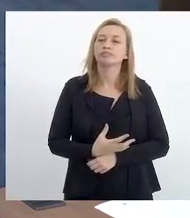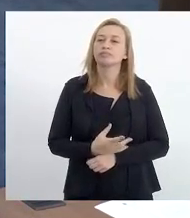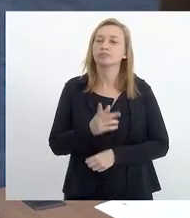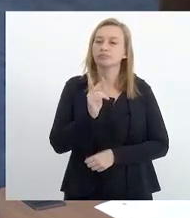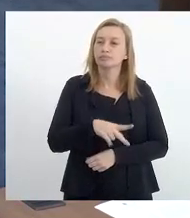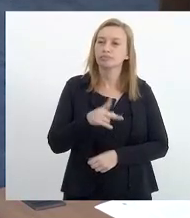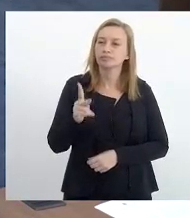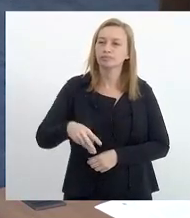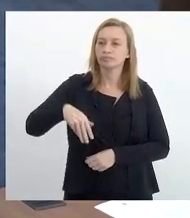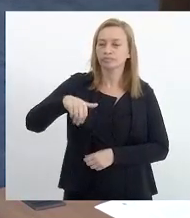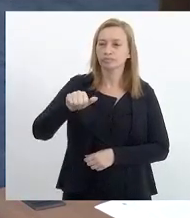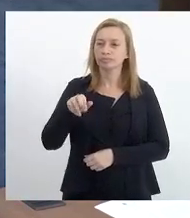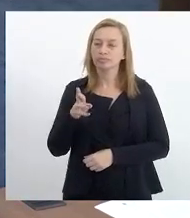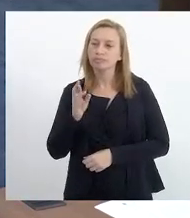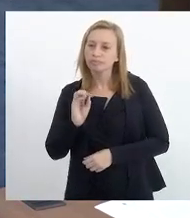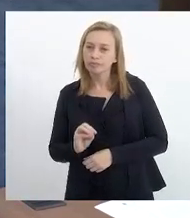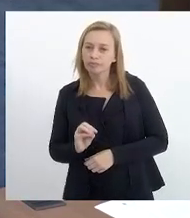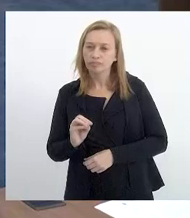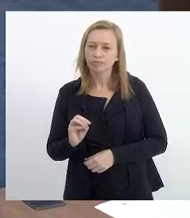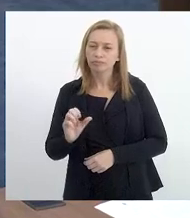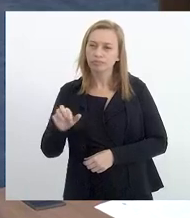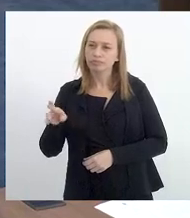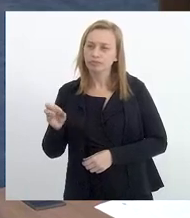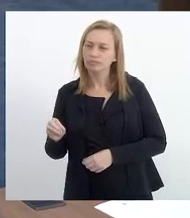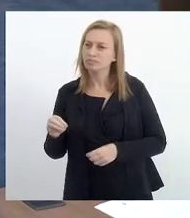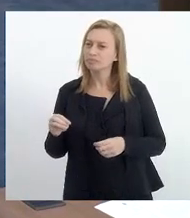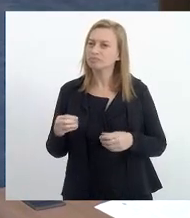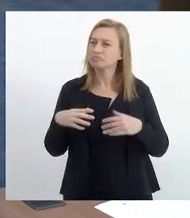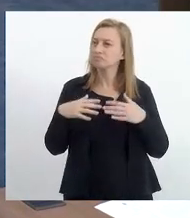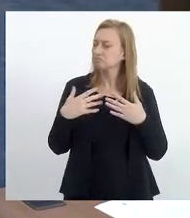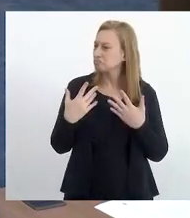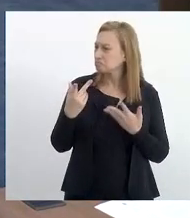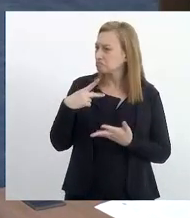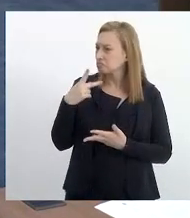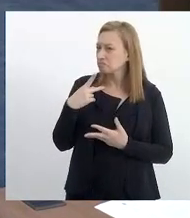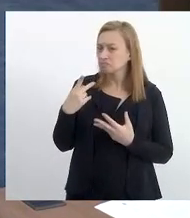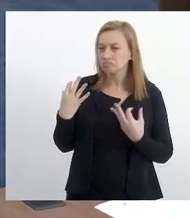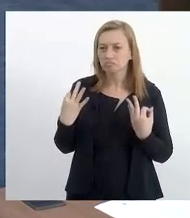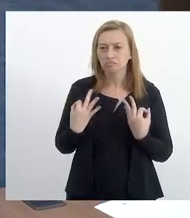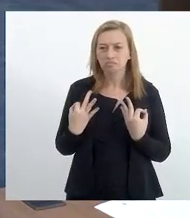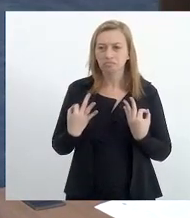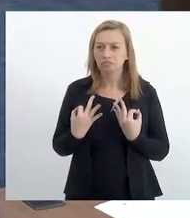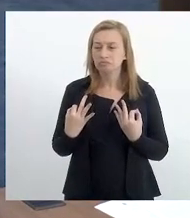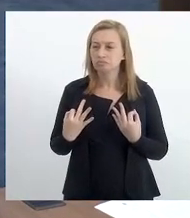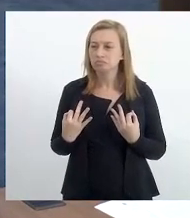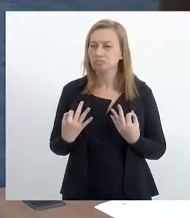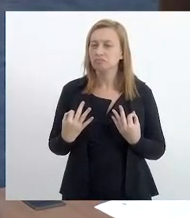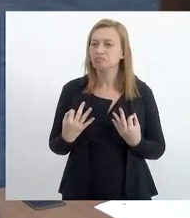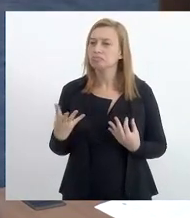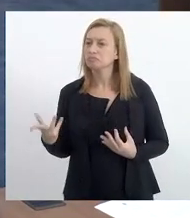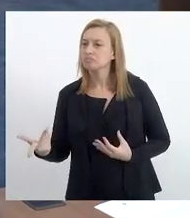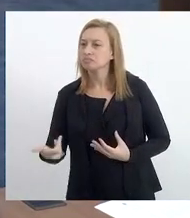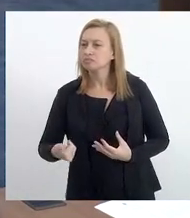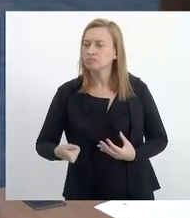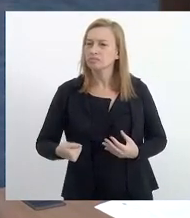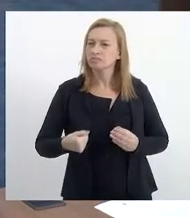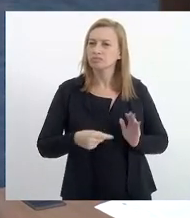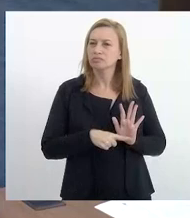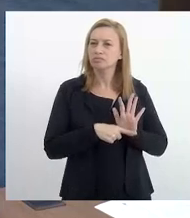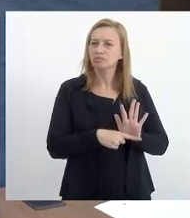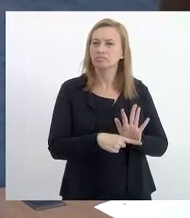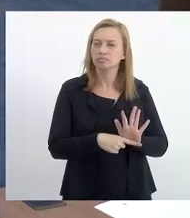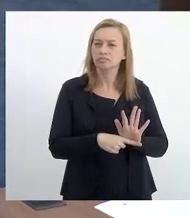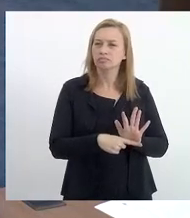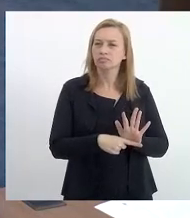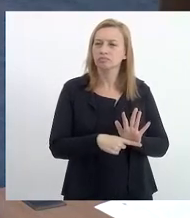professor Mauro Osório, que fez uma saudação explícita à qualidade do atendimento